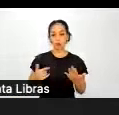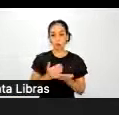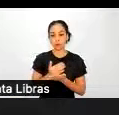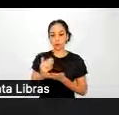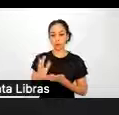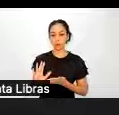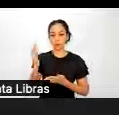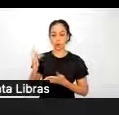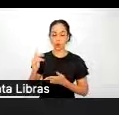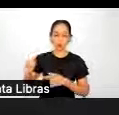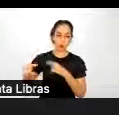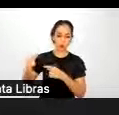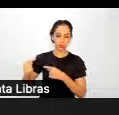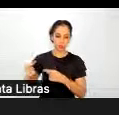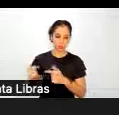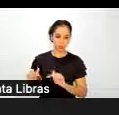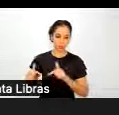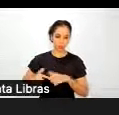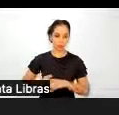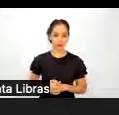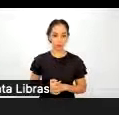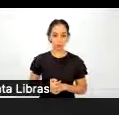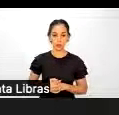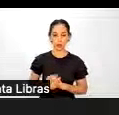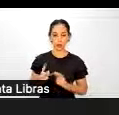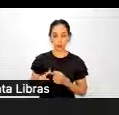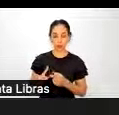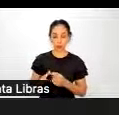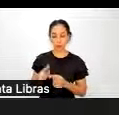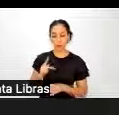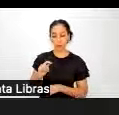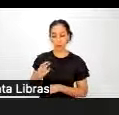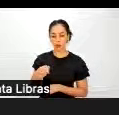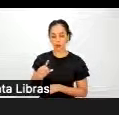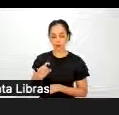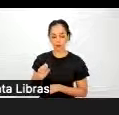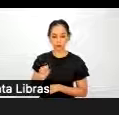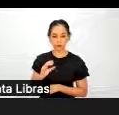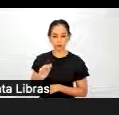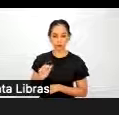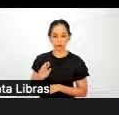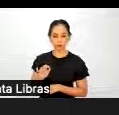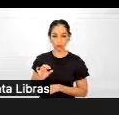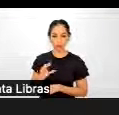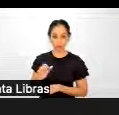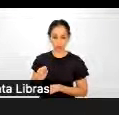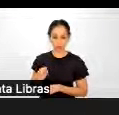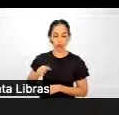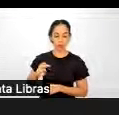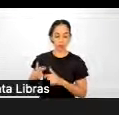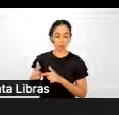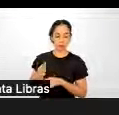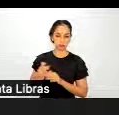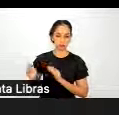gênero. O Programa de Parklet do Rio de Janeiro, que é o Paradas Cariocas, é um programa de 2014. Em 2016 surgem